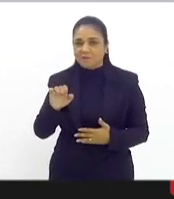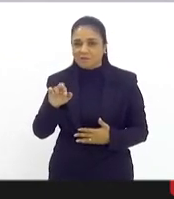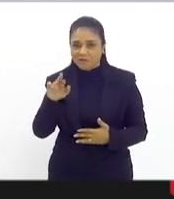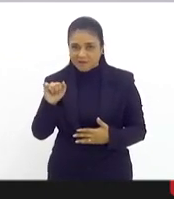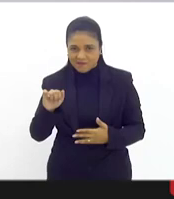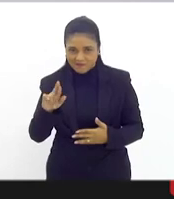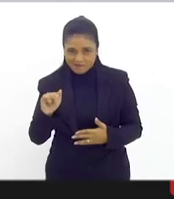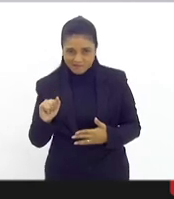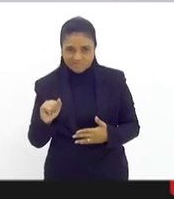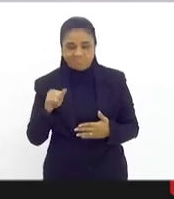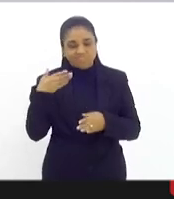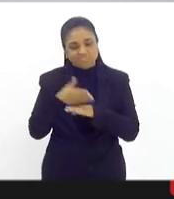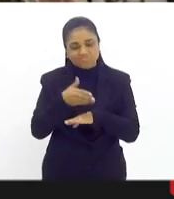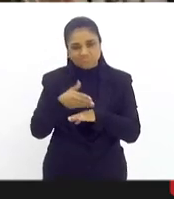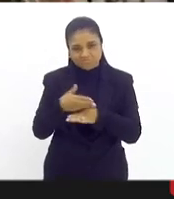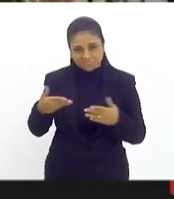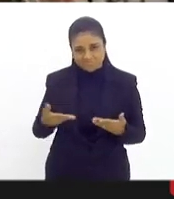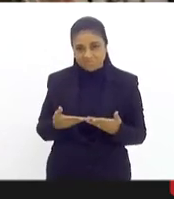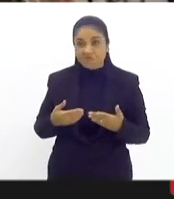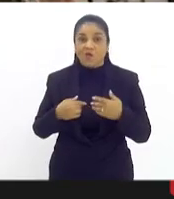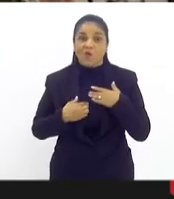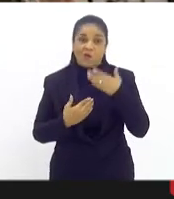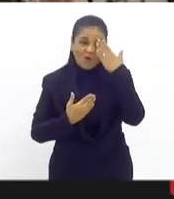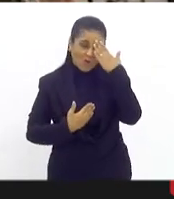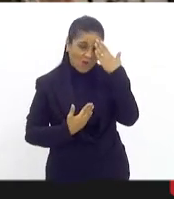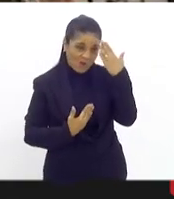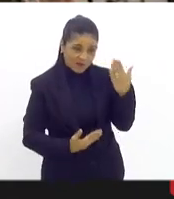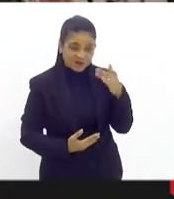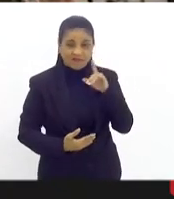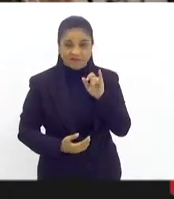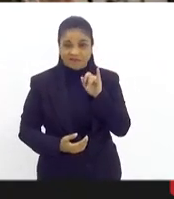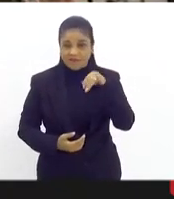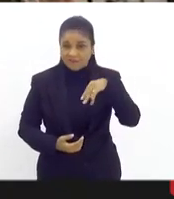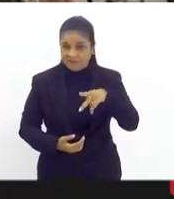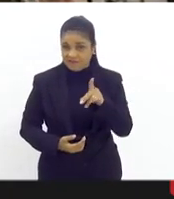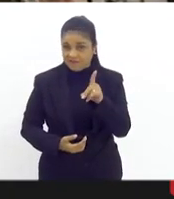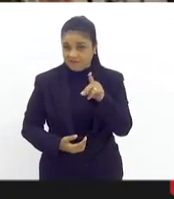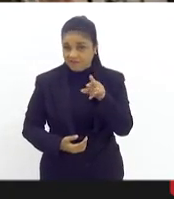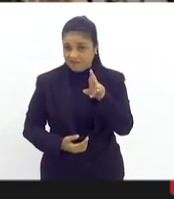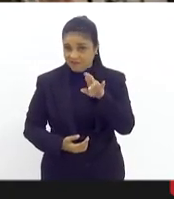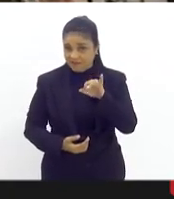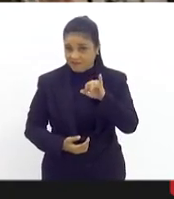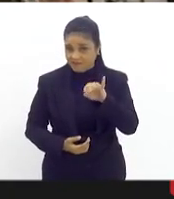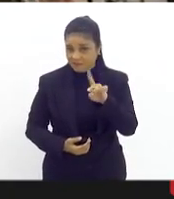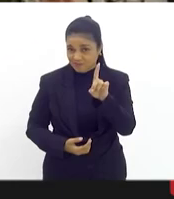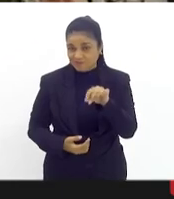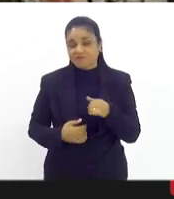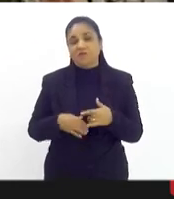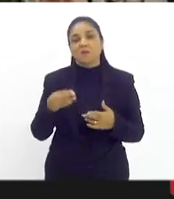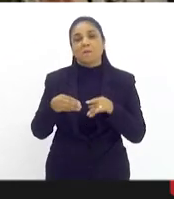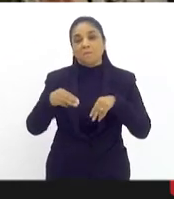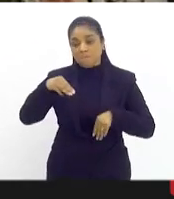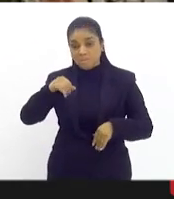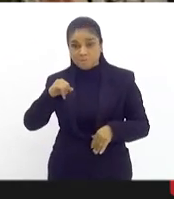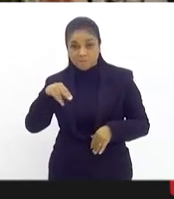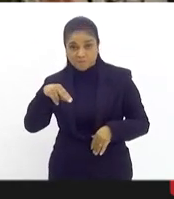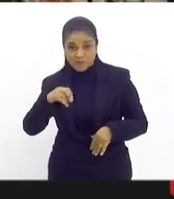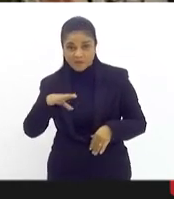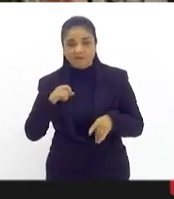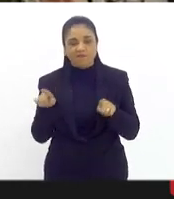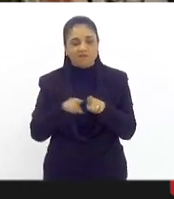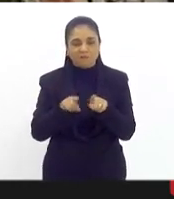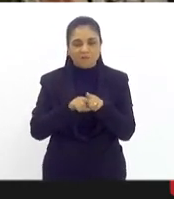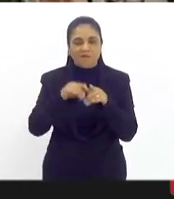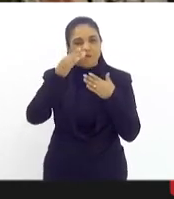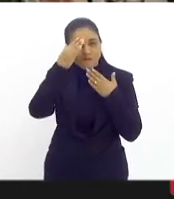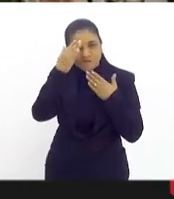aqui. Obrigado a você, Ingrid, obrigado, Miki. É um prazer estar contigo em mais uma trincheira,